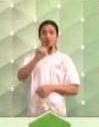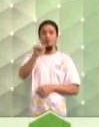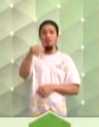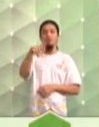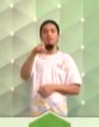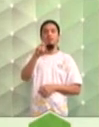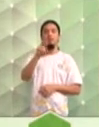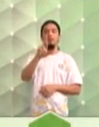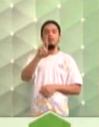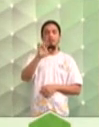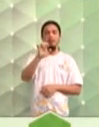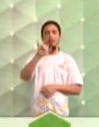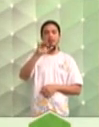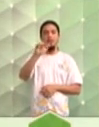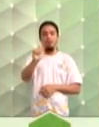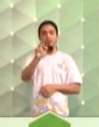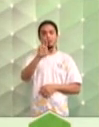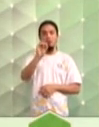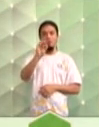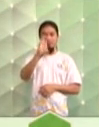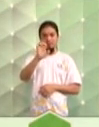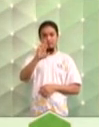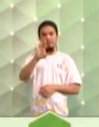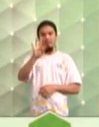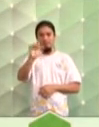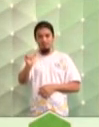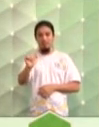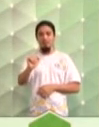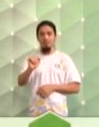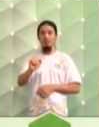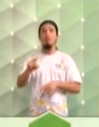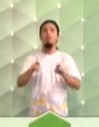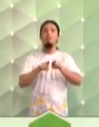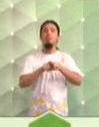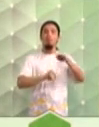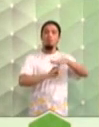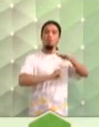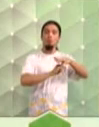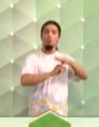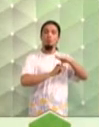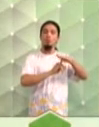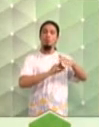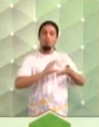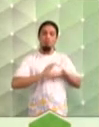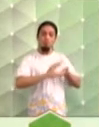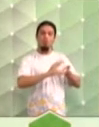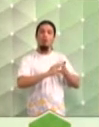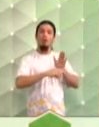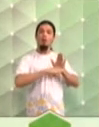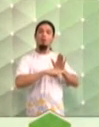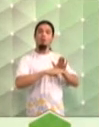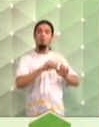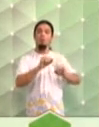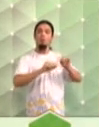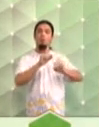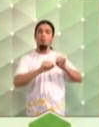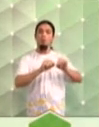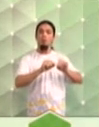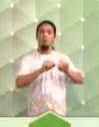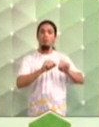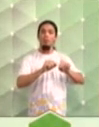Andréia Roberto dos Santos e a instituição beneficiada com valor de 40% do valor ganho pela pessoa